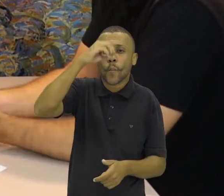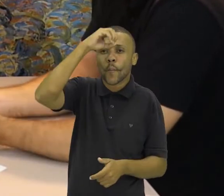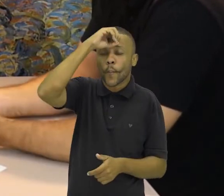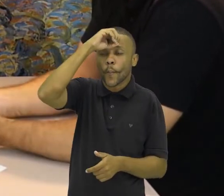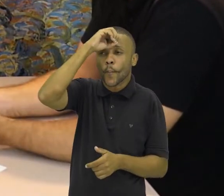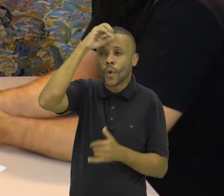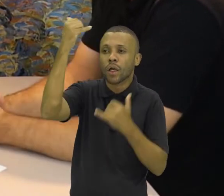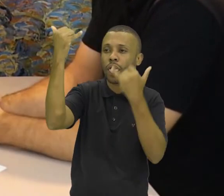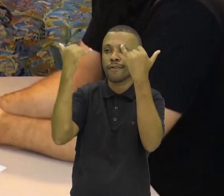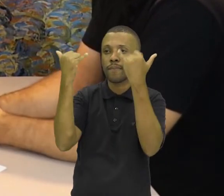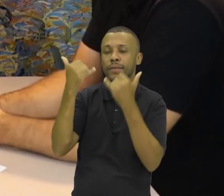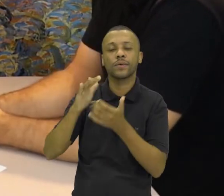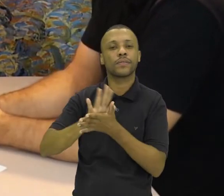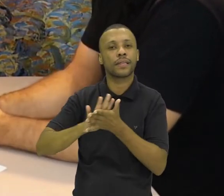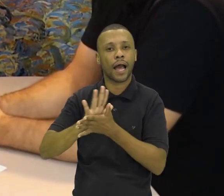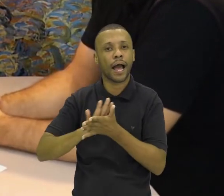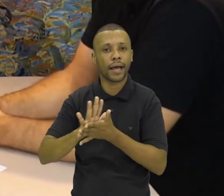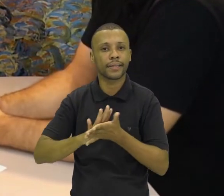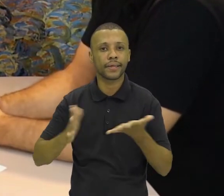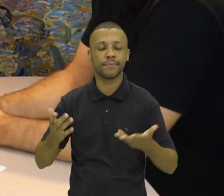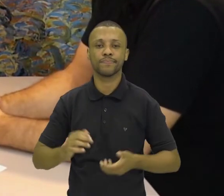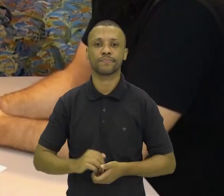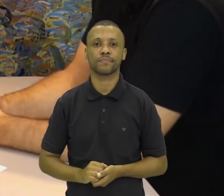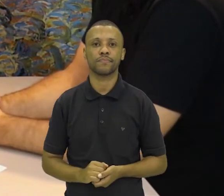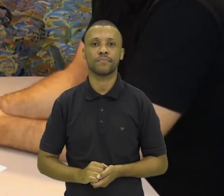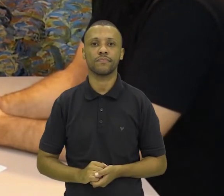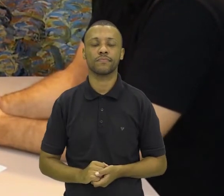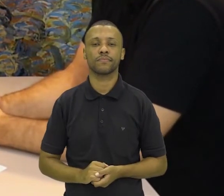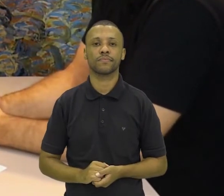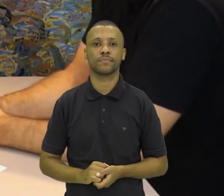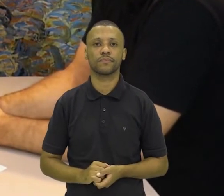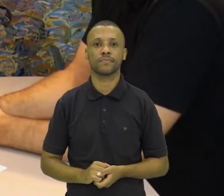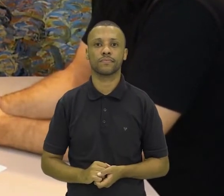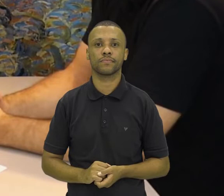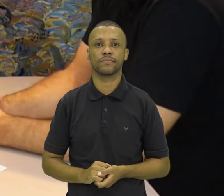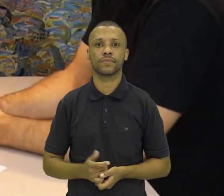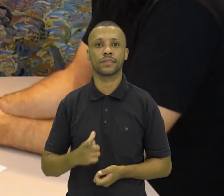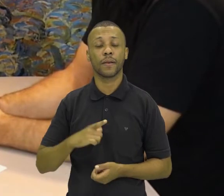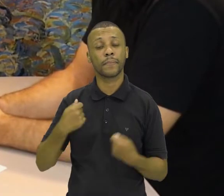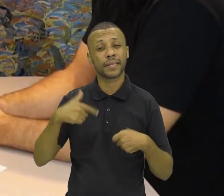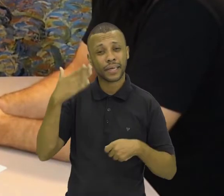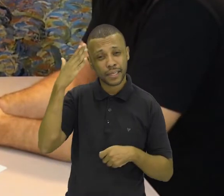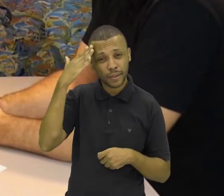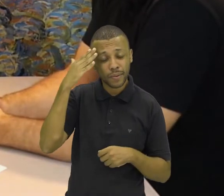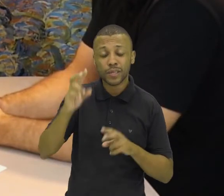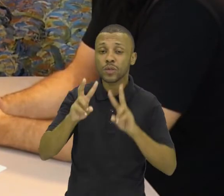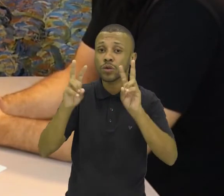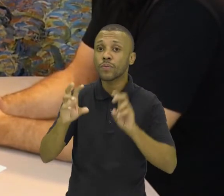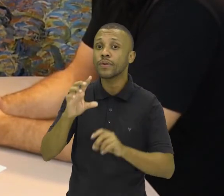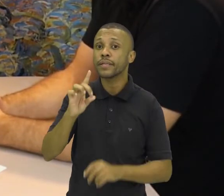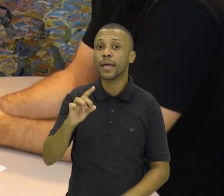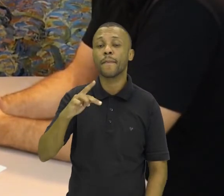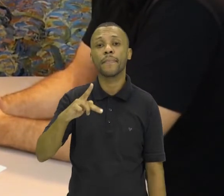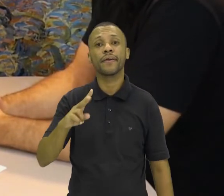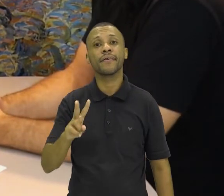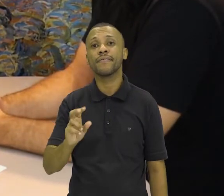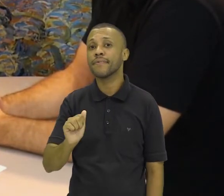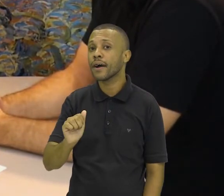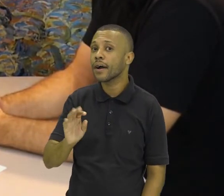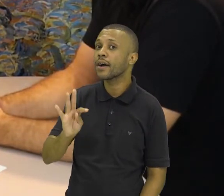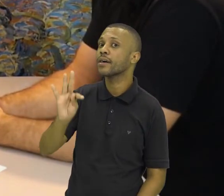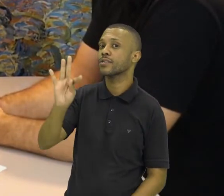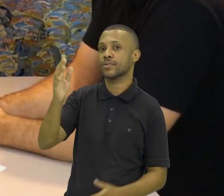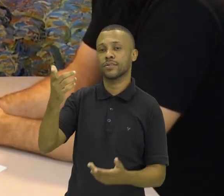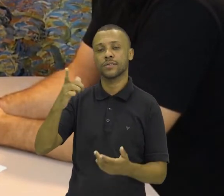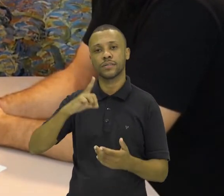reivindica. Hoje é gerido pela Caixa Econômica Federal. Então, quem quiser saber sobre o DPVAT, tem